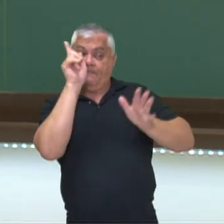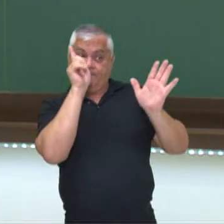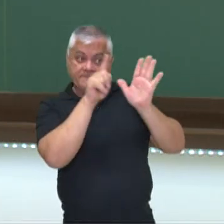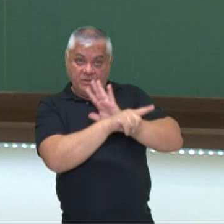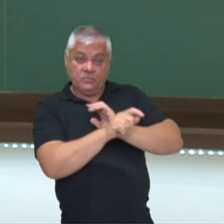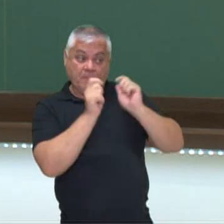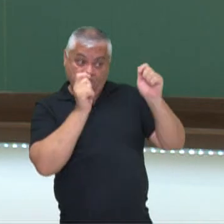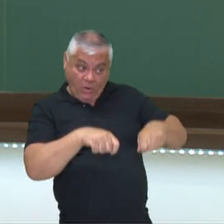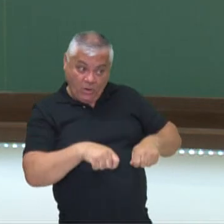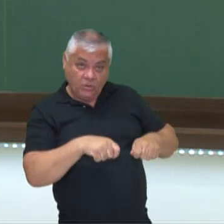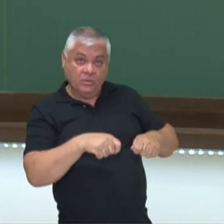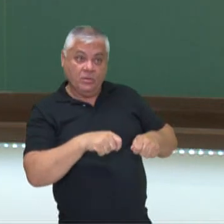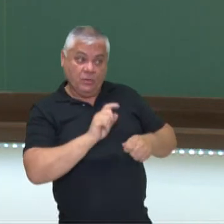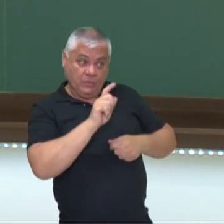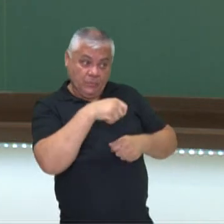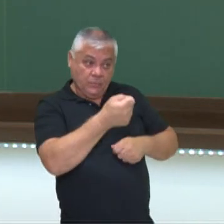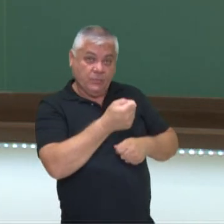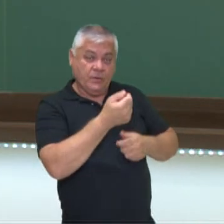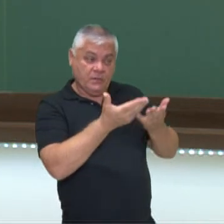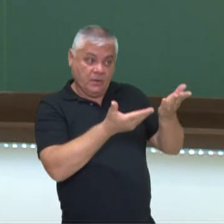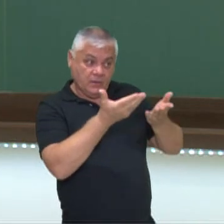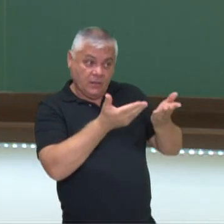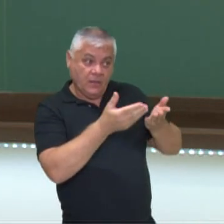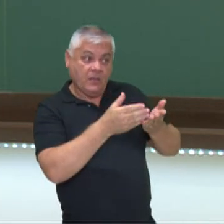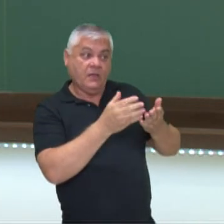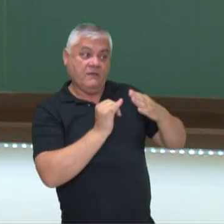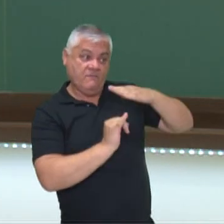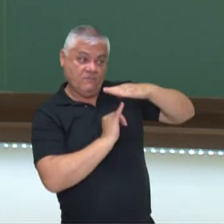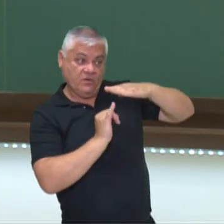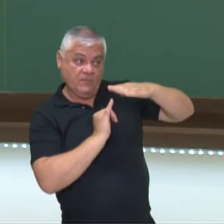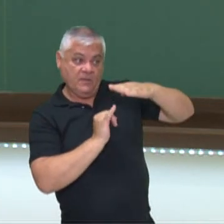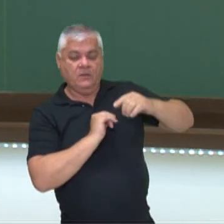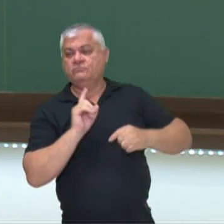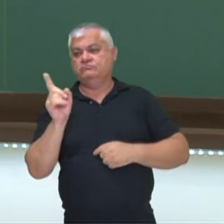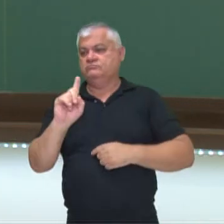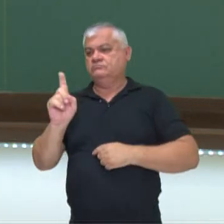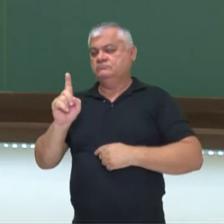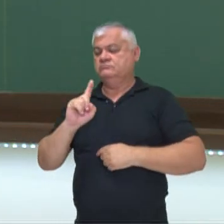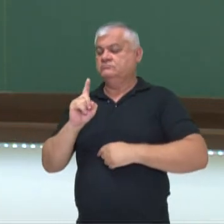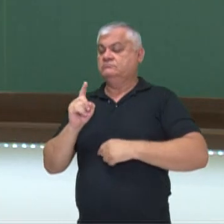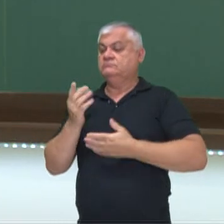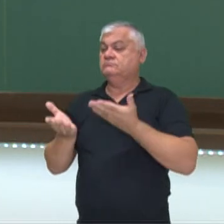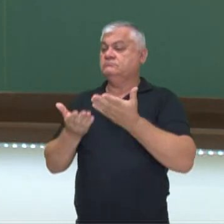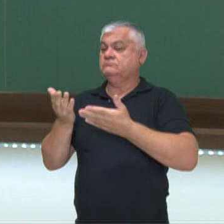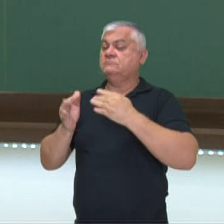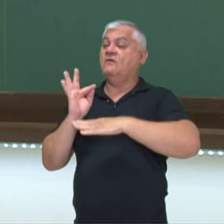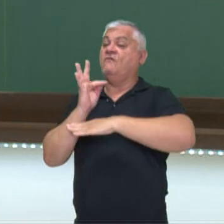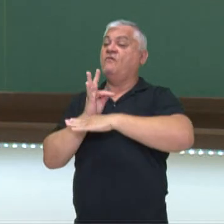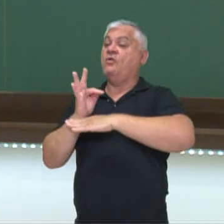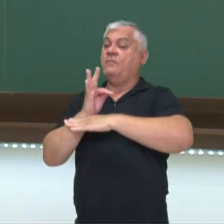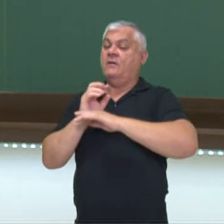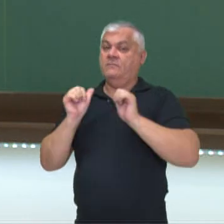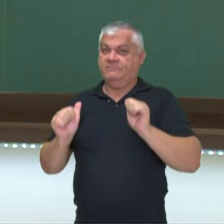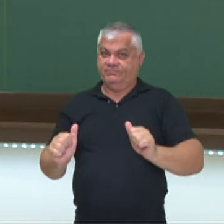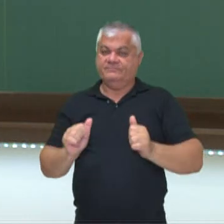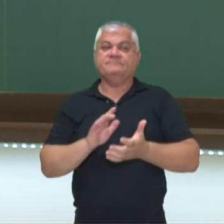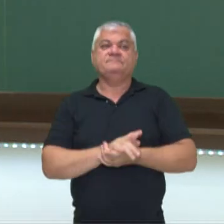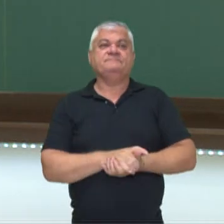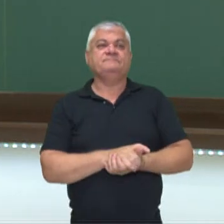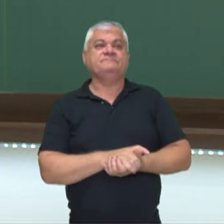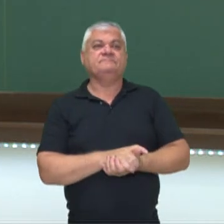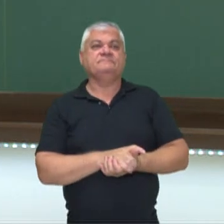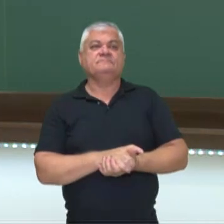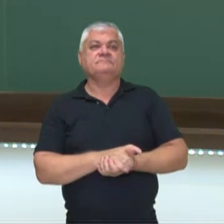tutear-le? Sim, puede. Ou não, trata-me como usted. Tranquilo? Muito bem. Então, aqui eu trouxe para